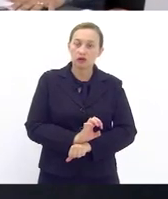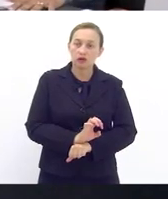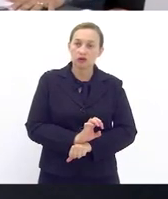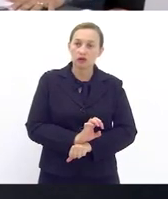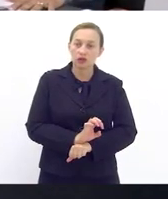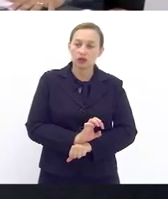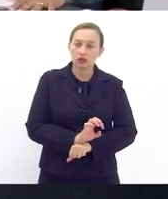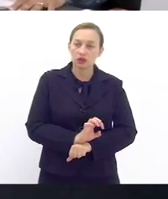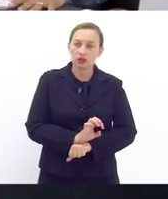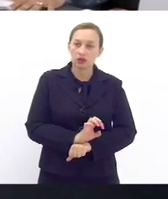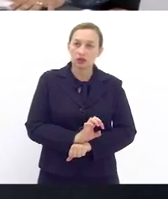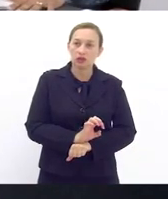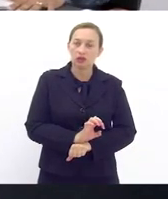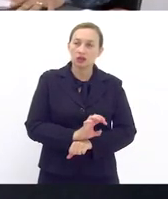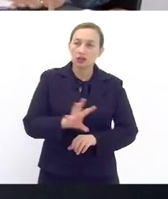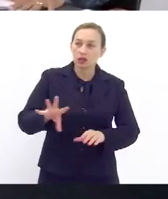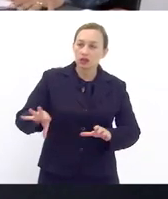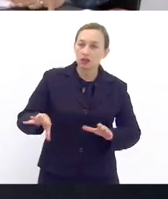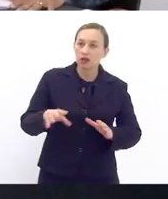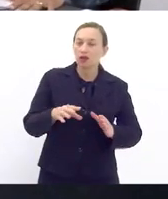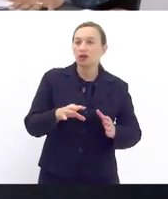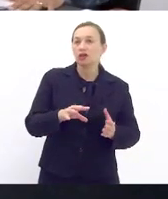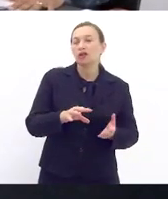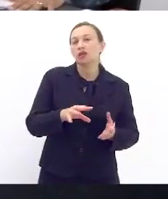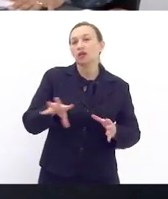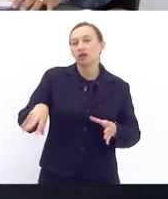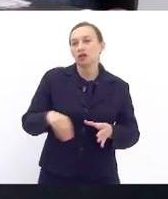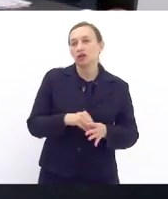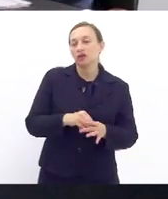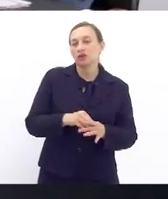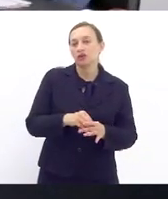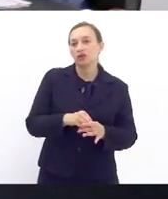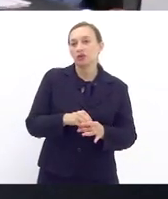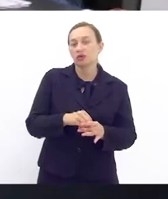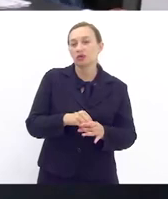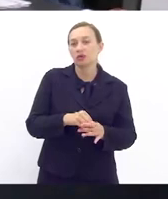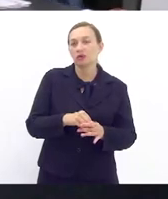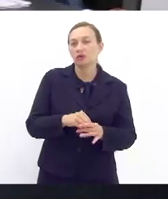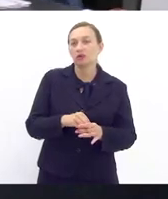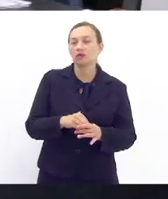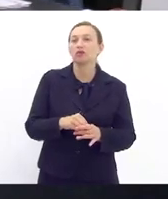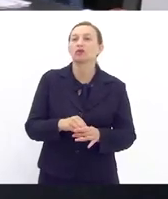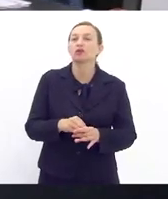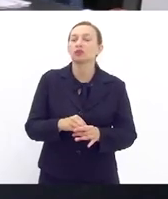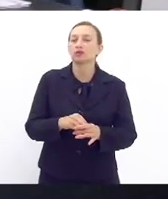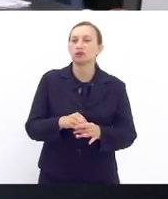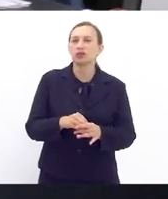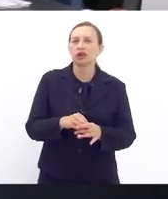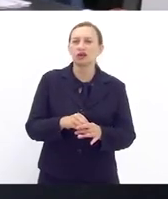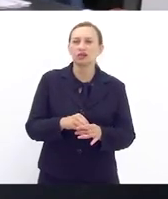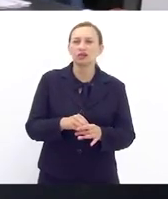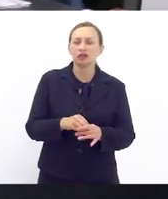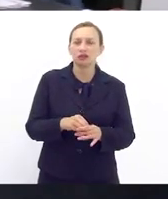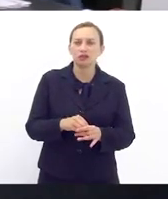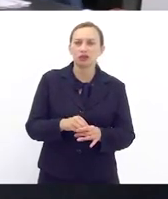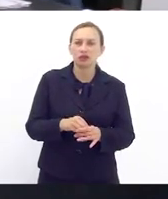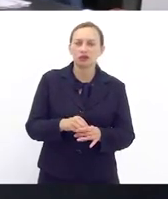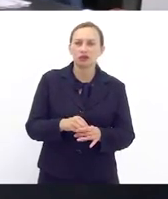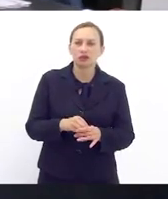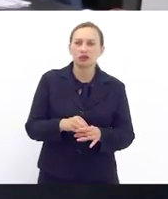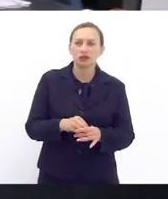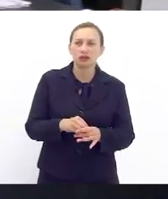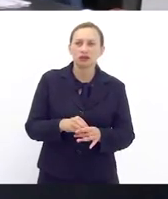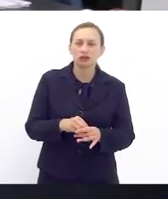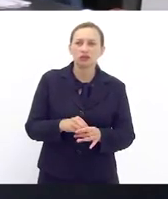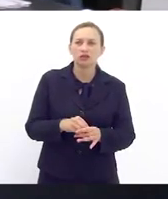homologou o congresso que foi conduzido pela própria secretaria mas não obstante não